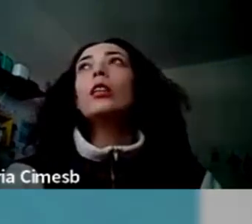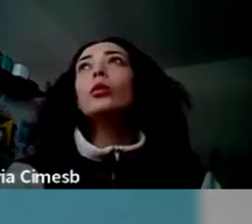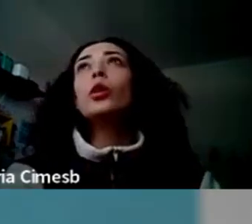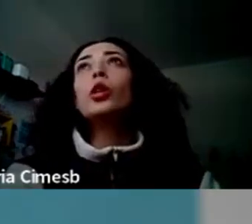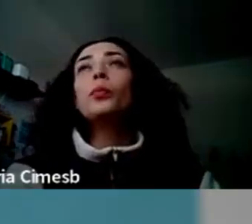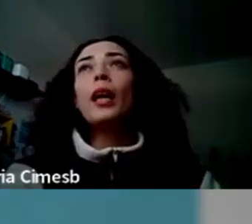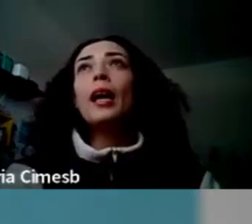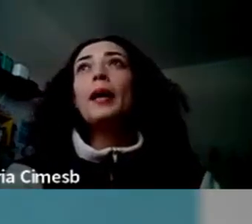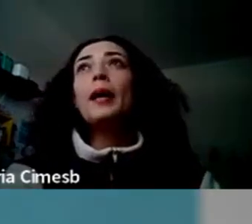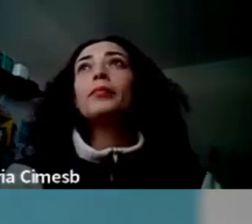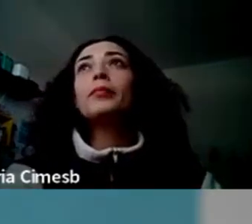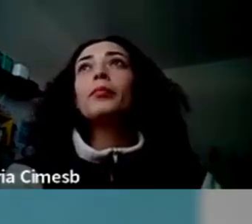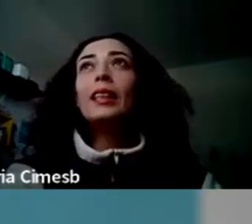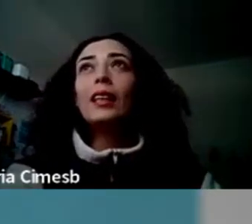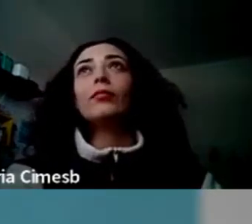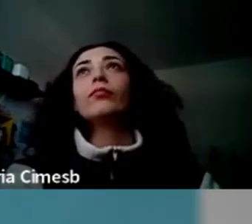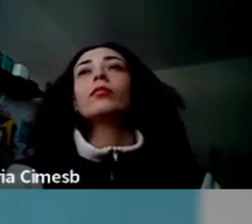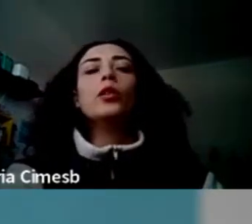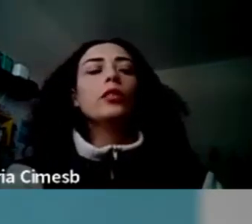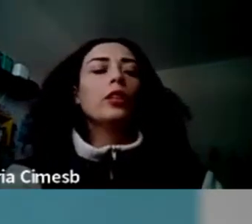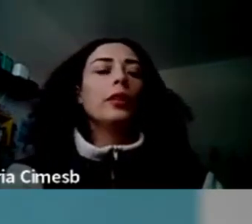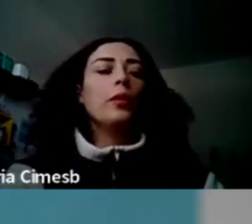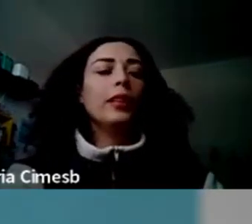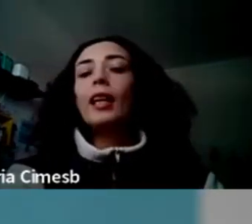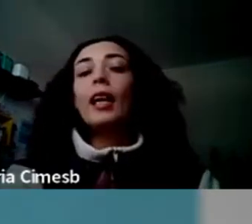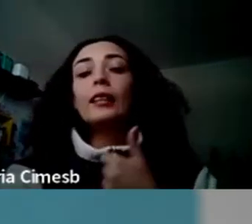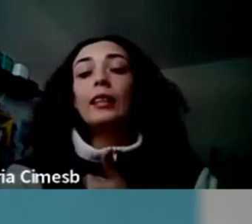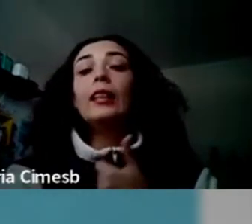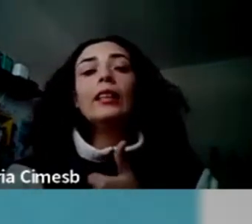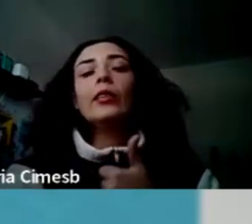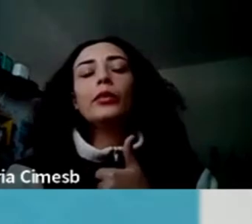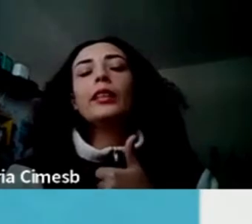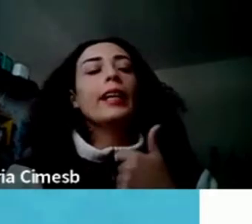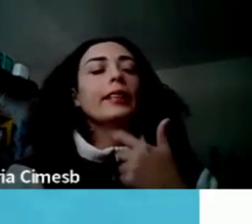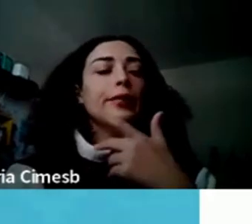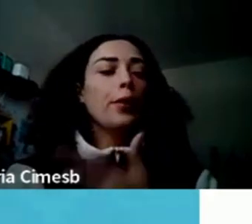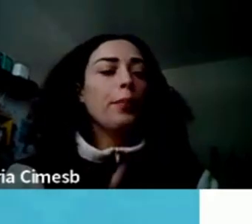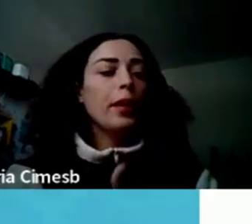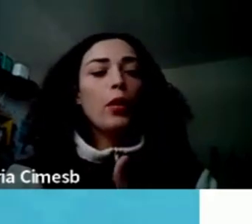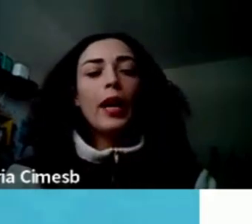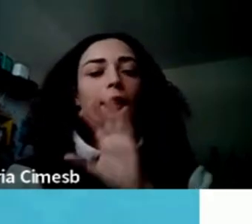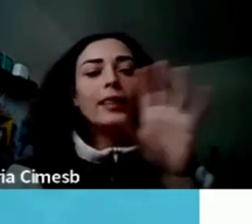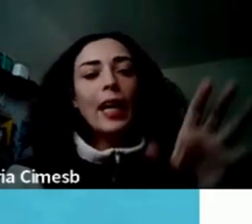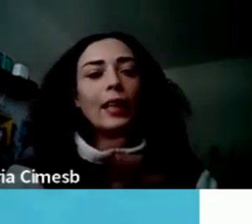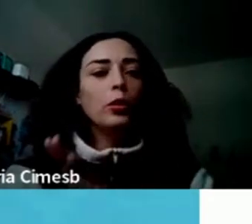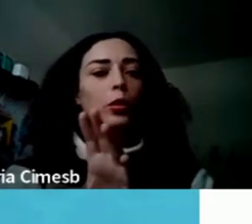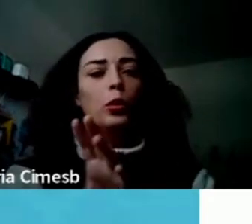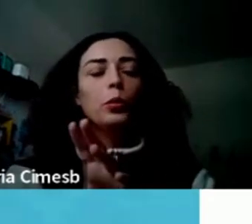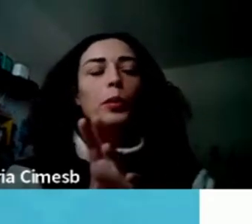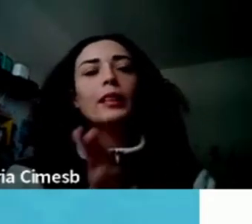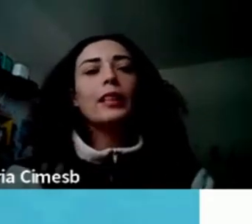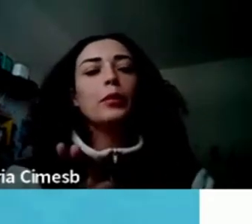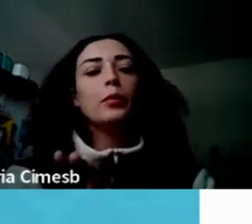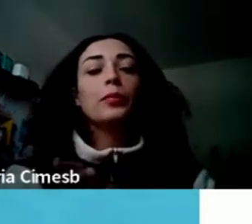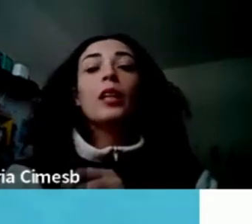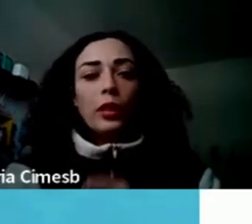pós-graduação, se eu for para Bahia, eu consigo me comunicar? Sim, consegue. Se eu for para qualquer estado